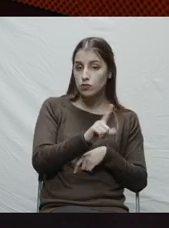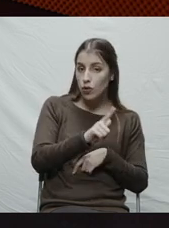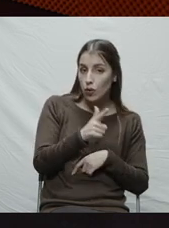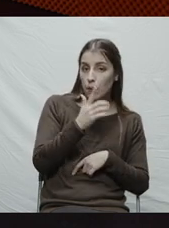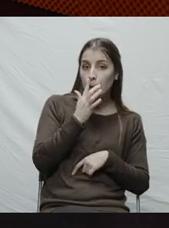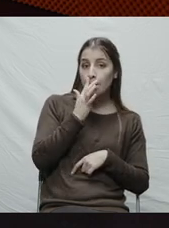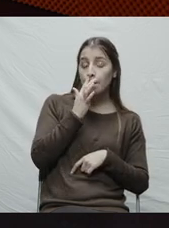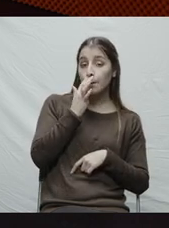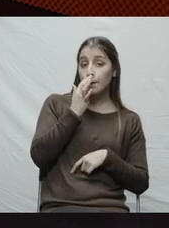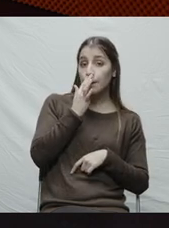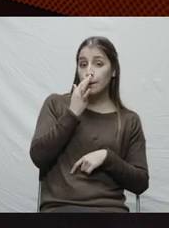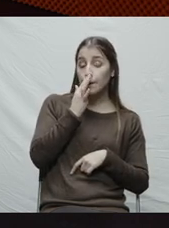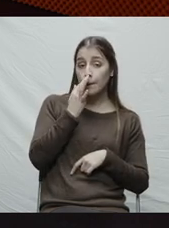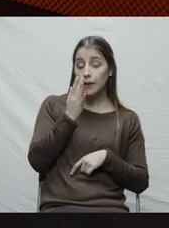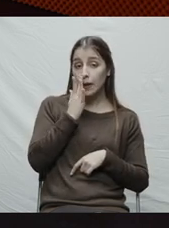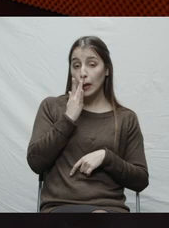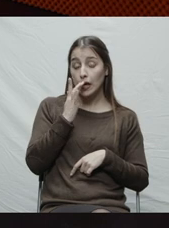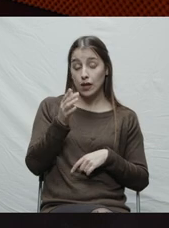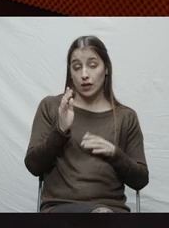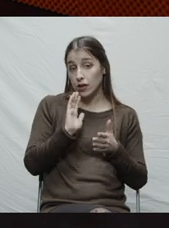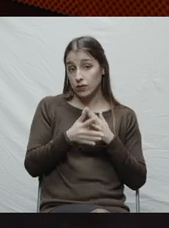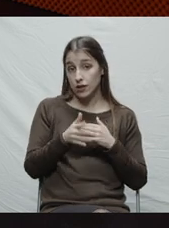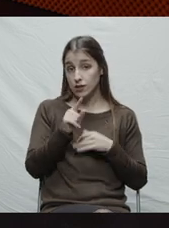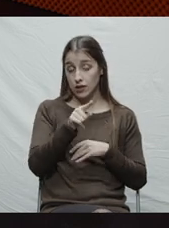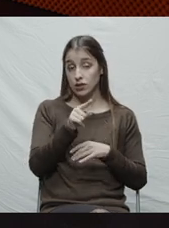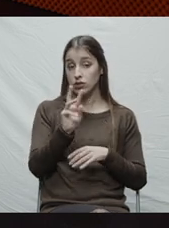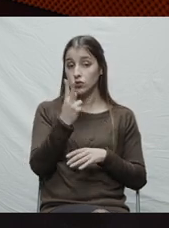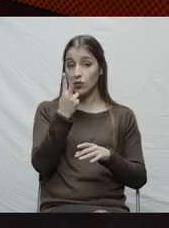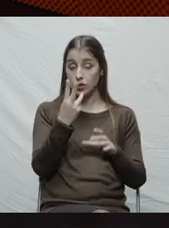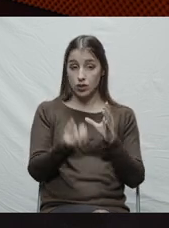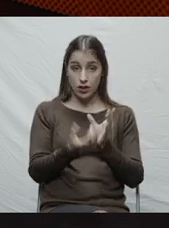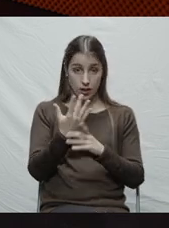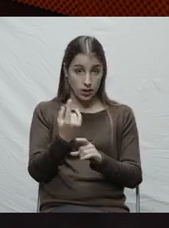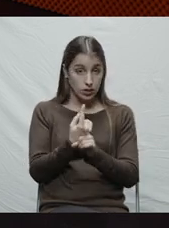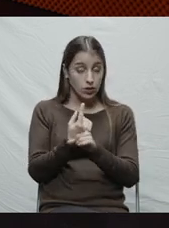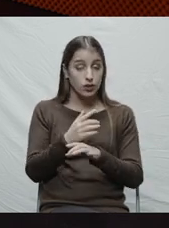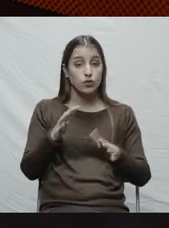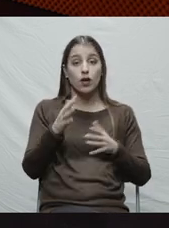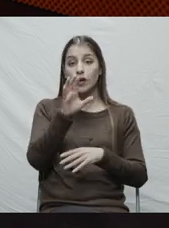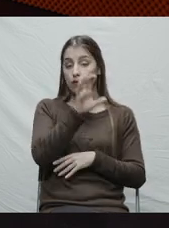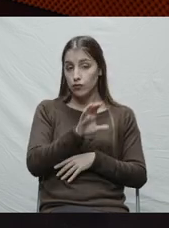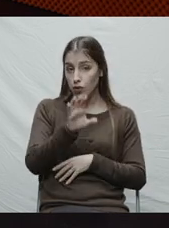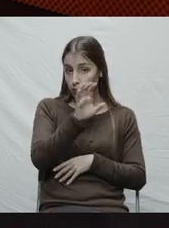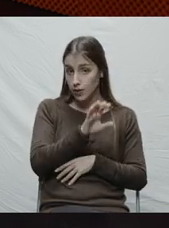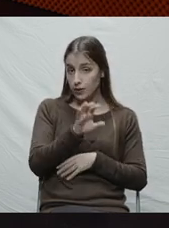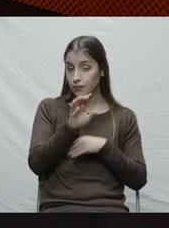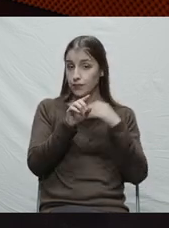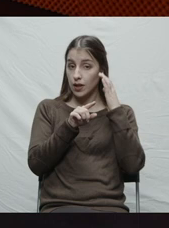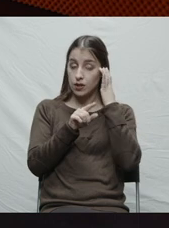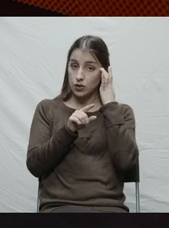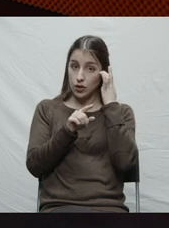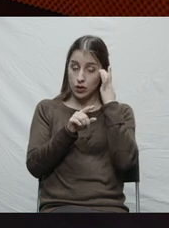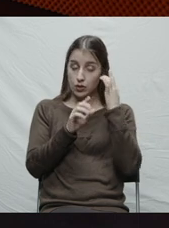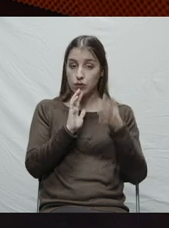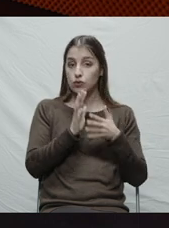e surgem estas duas criações que falam. De que forma isto vai de encontro à